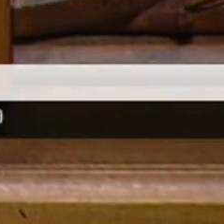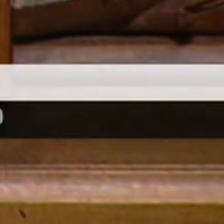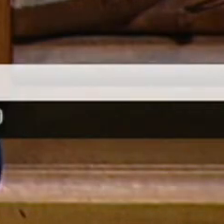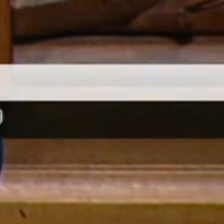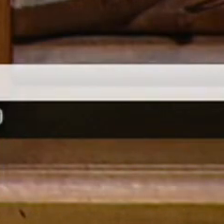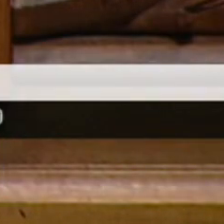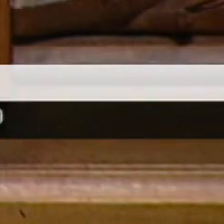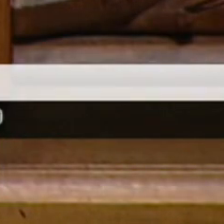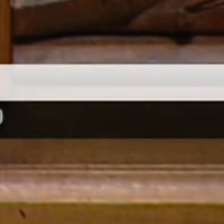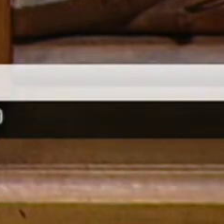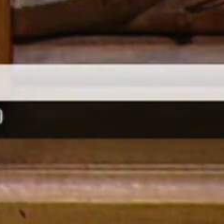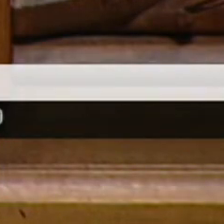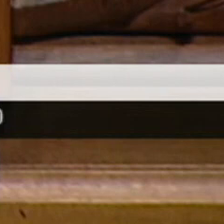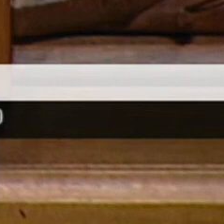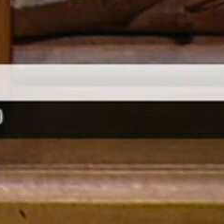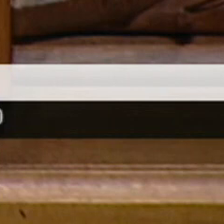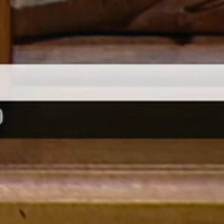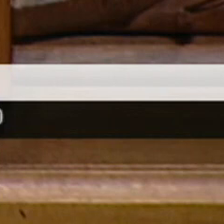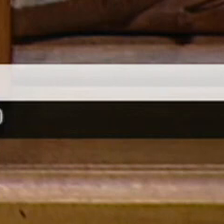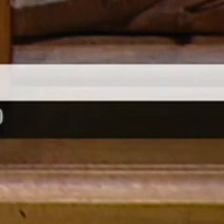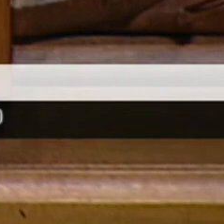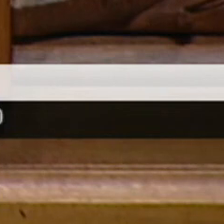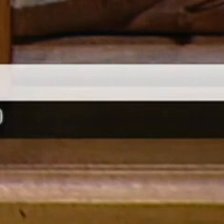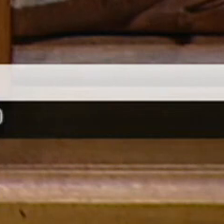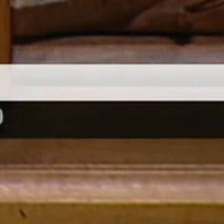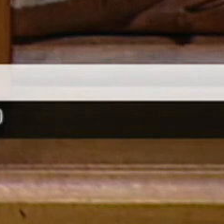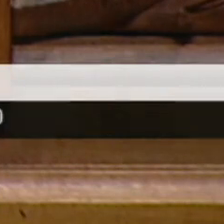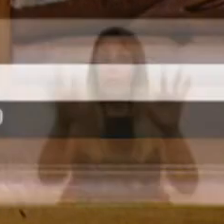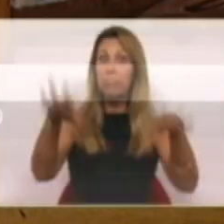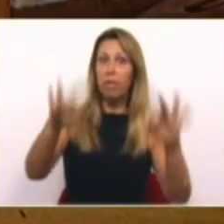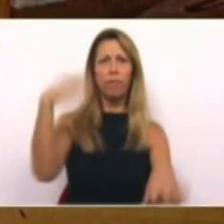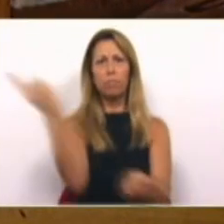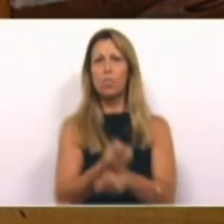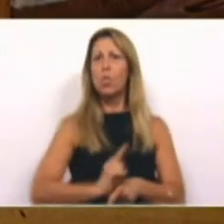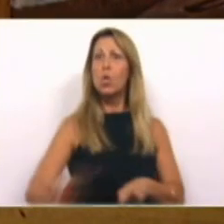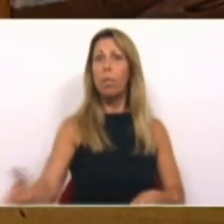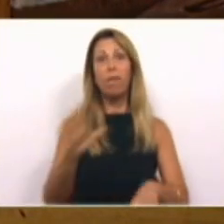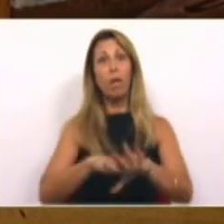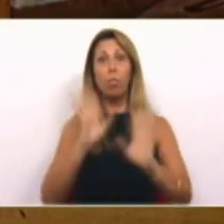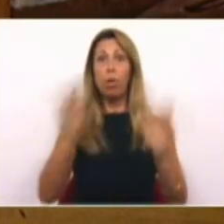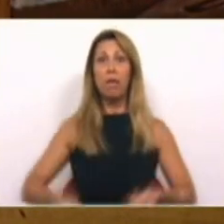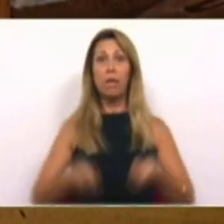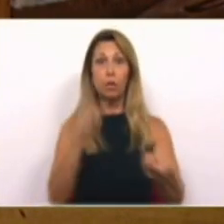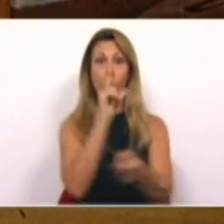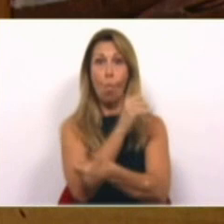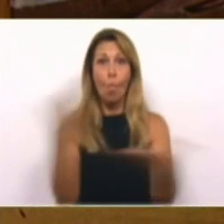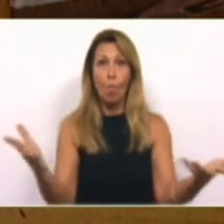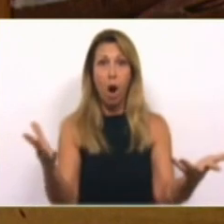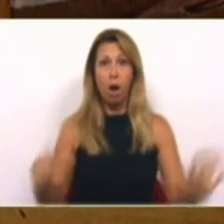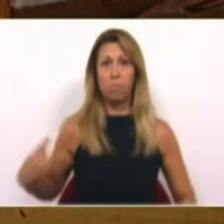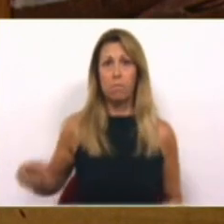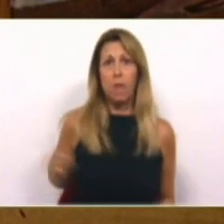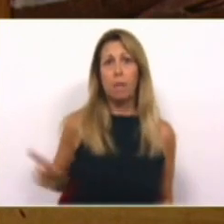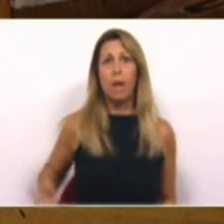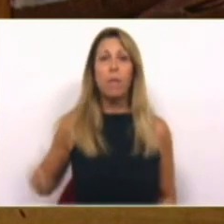é urgente romper de vez com um ciclo de desinvestimento crónico. Perdemos 1/3 de investimento em ensino superior